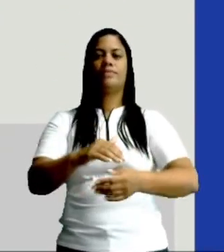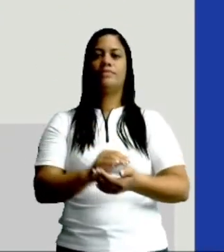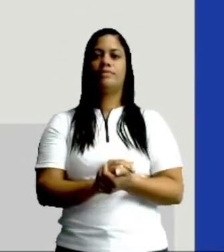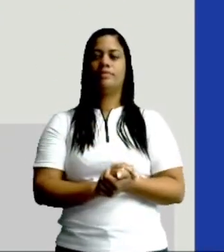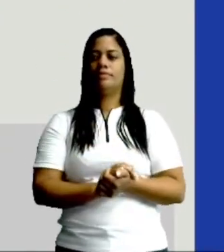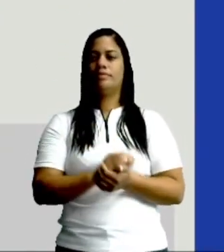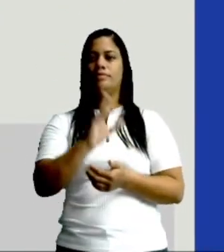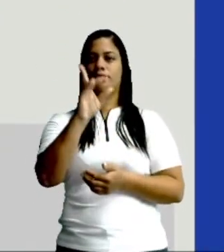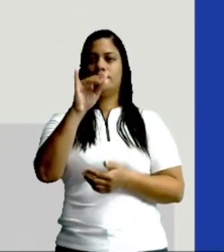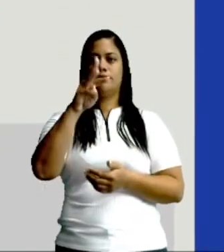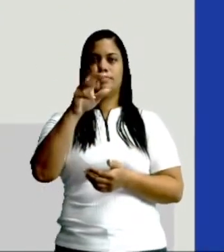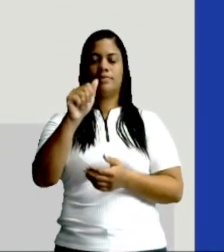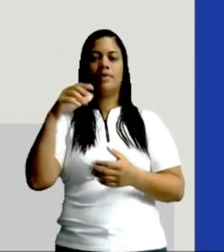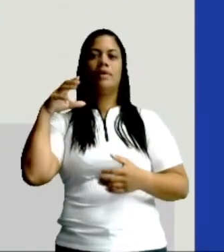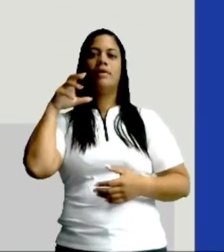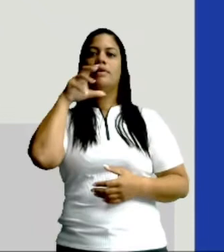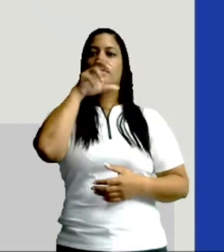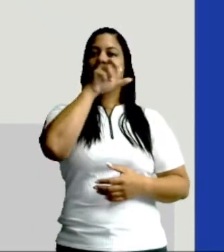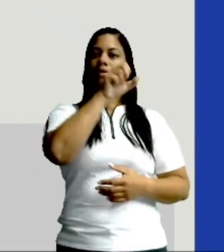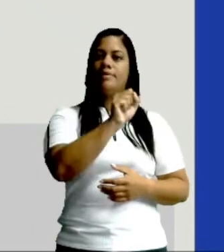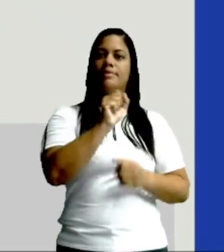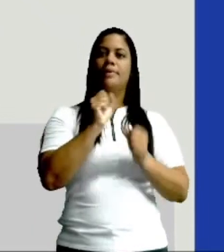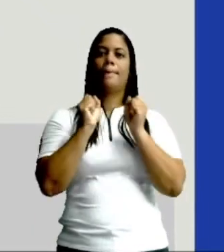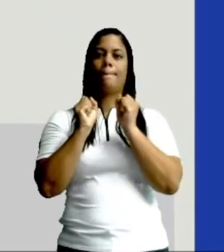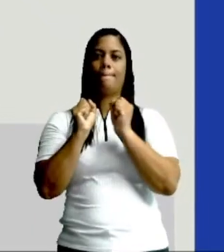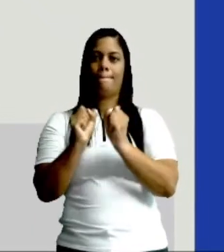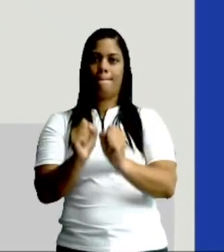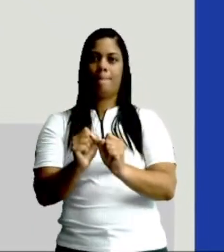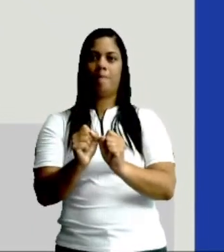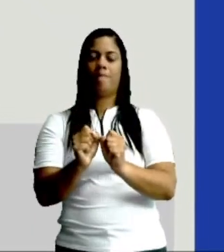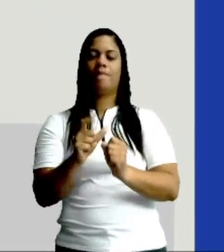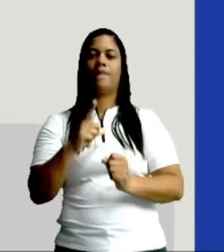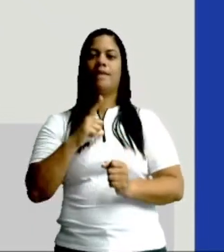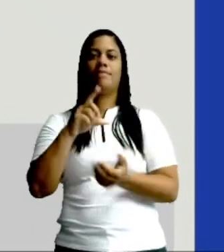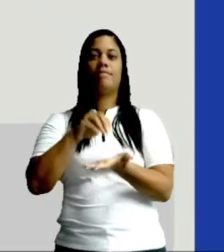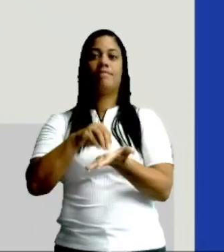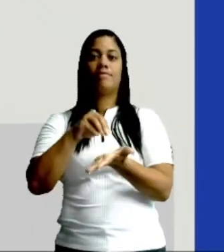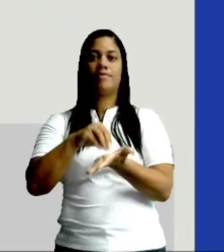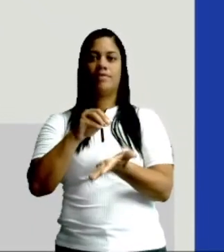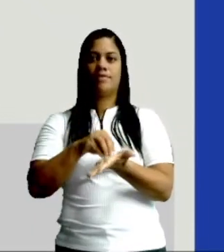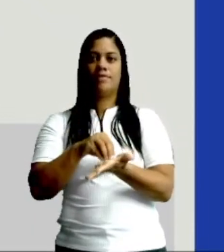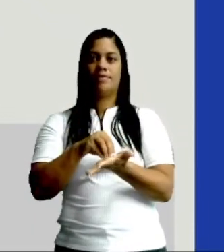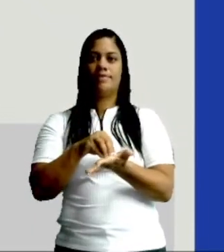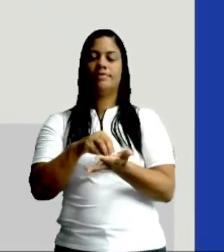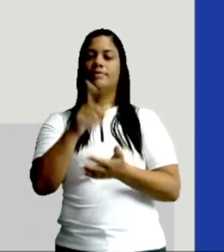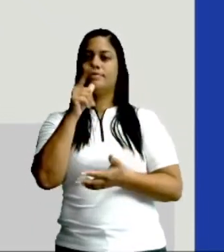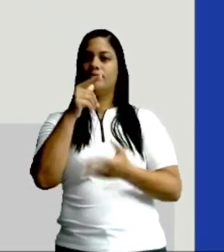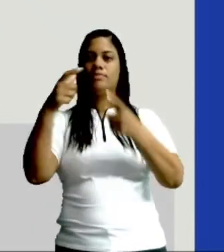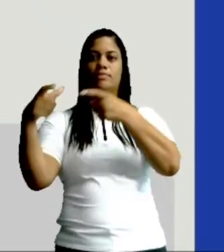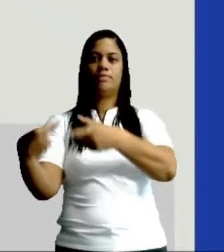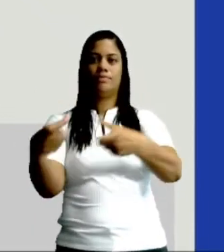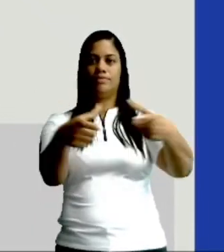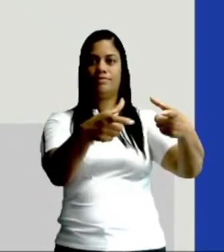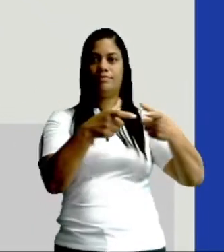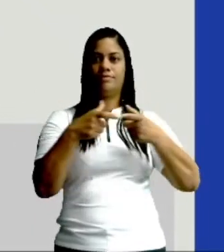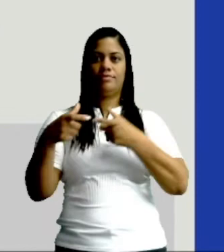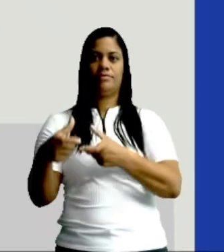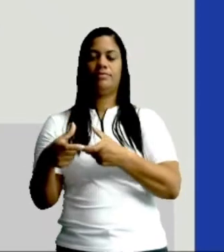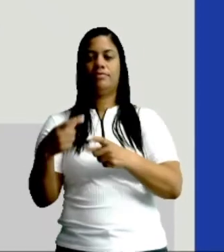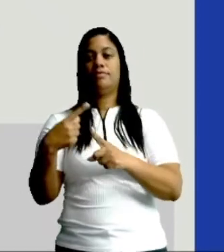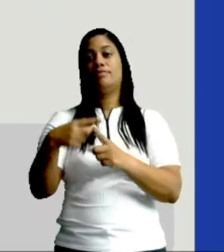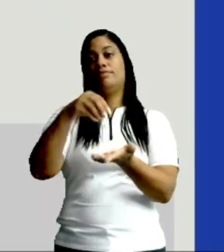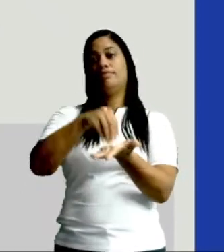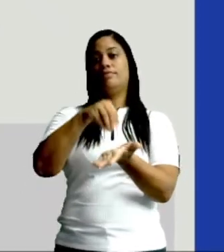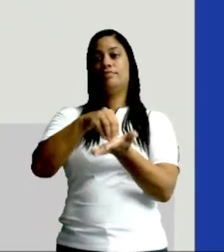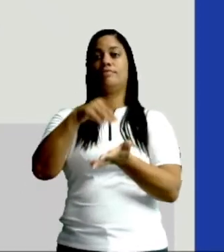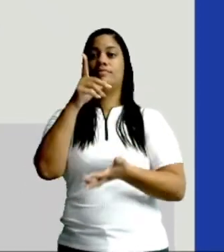O clima quente pode ocasionar a ausência de água em alguns lugares. Por causa da falta